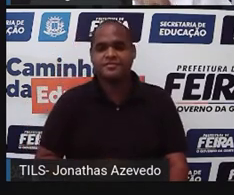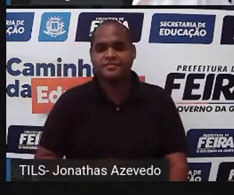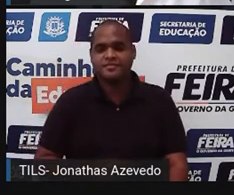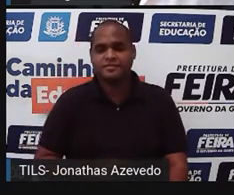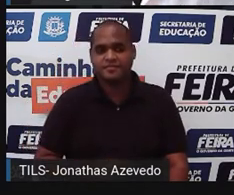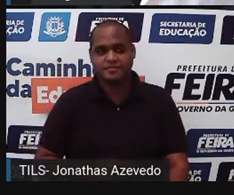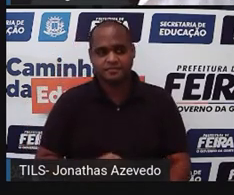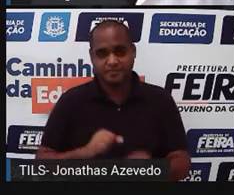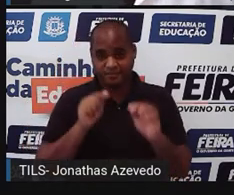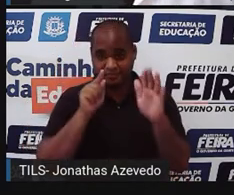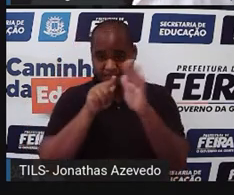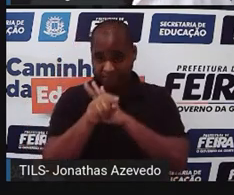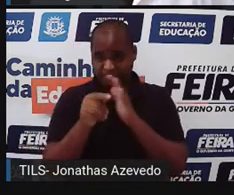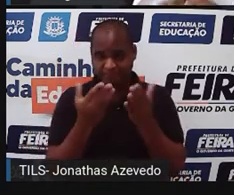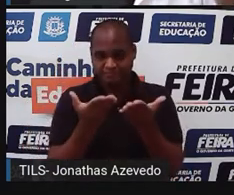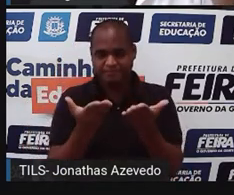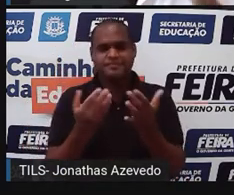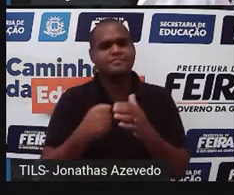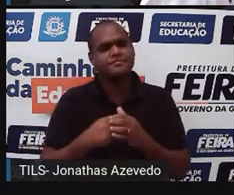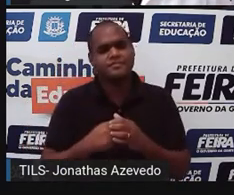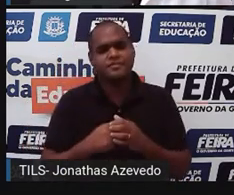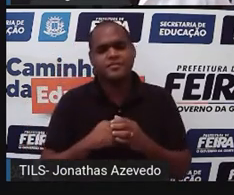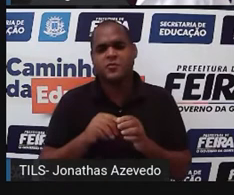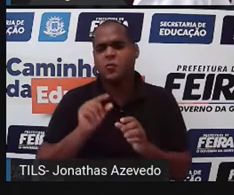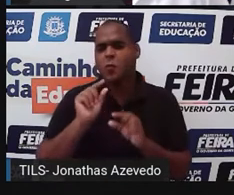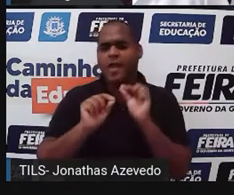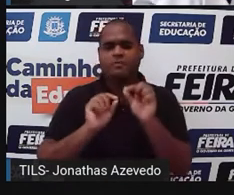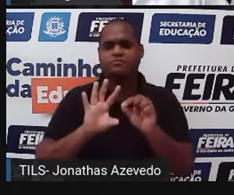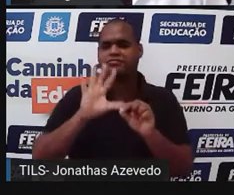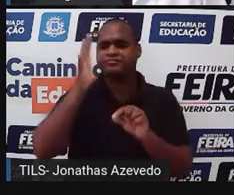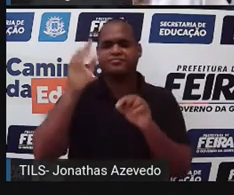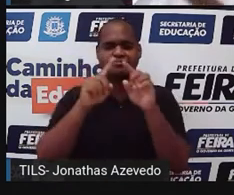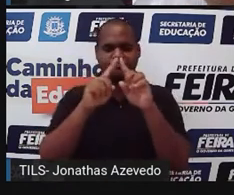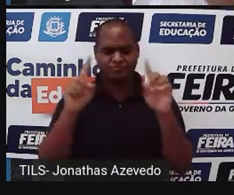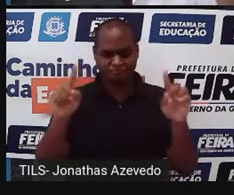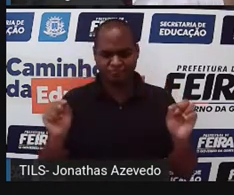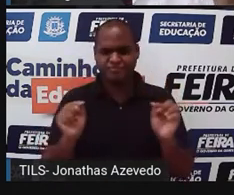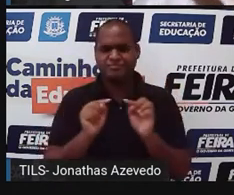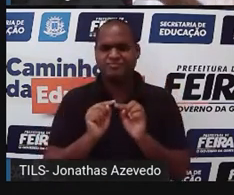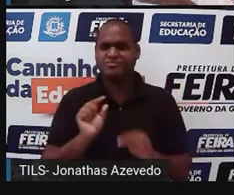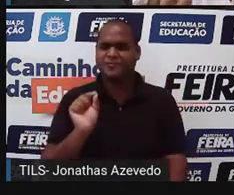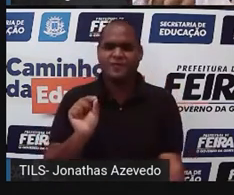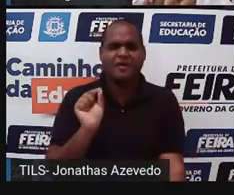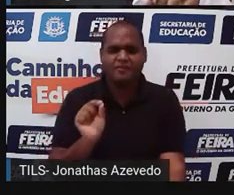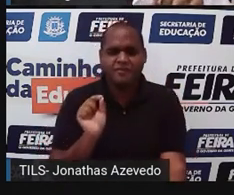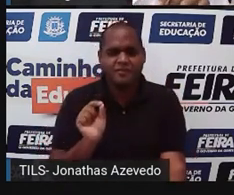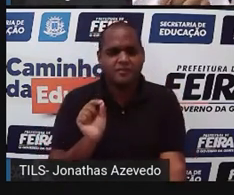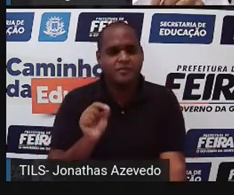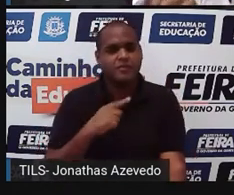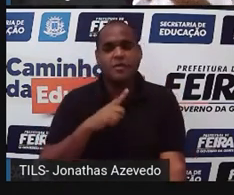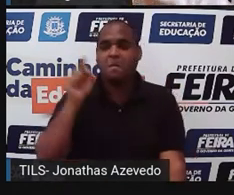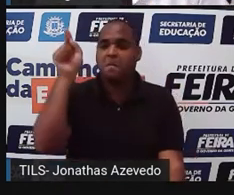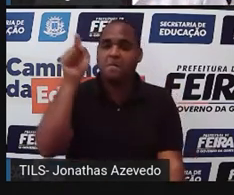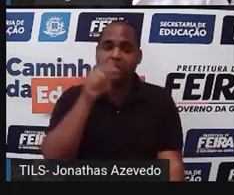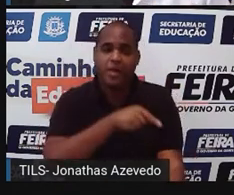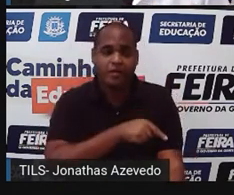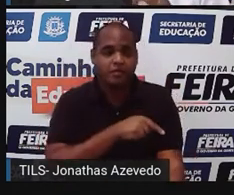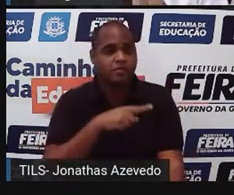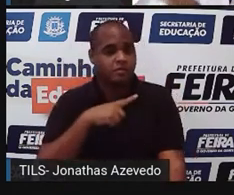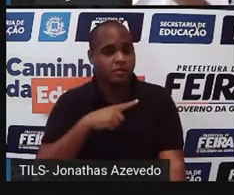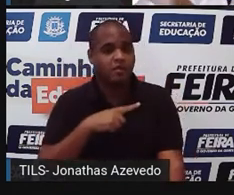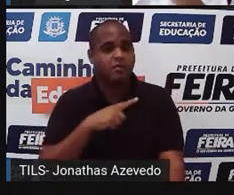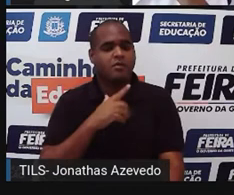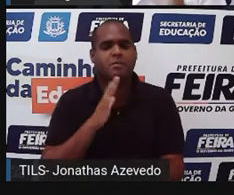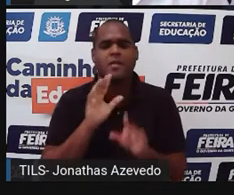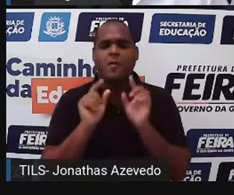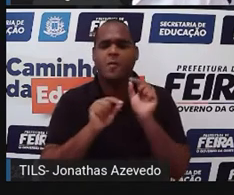a e Agora eu te pergunto o que que aconteceu com o retângulo o retângulo passou uma diagonal ali dentro